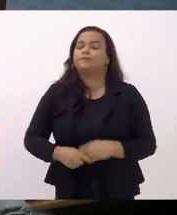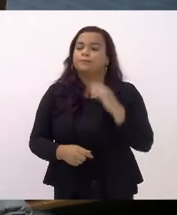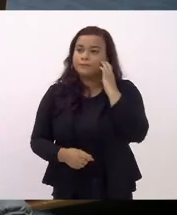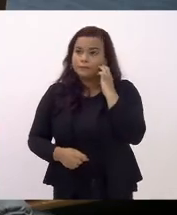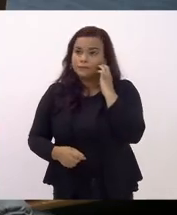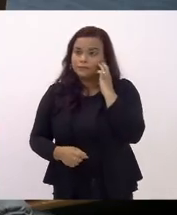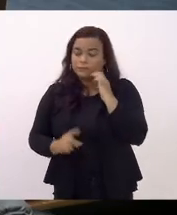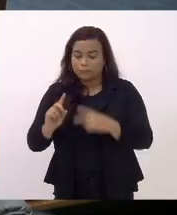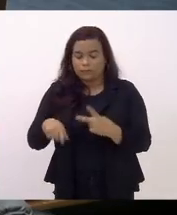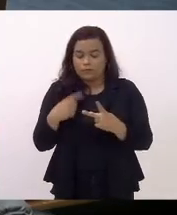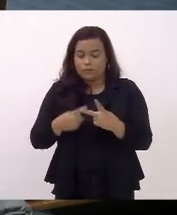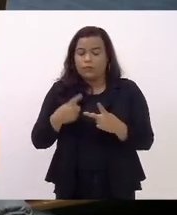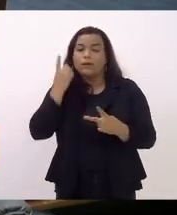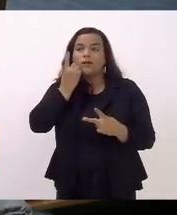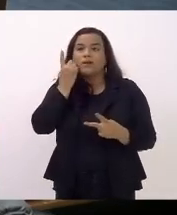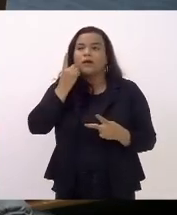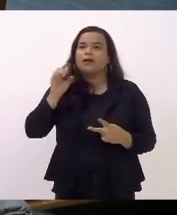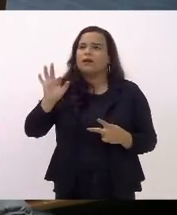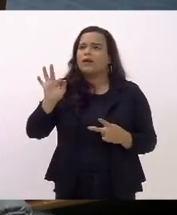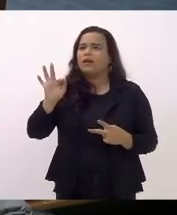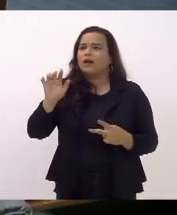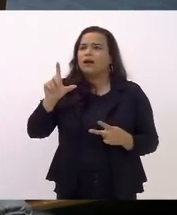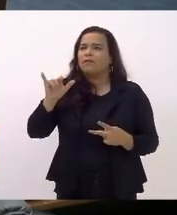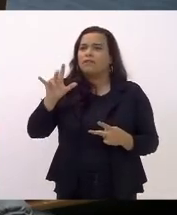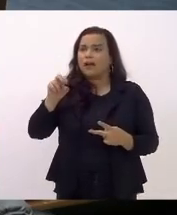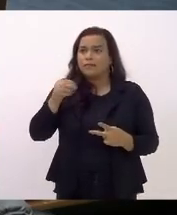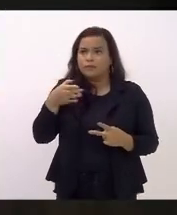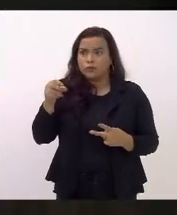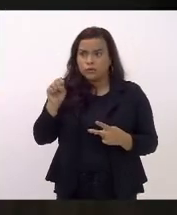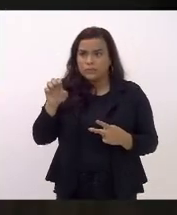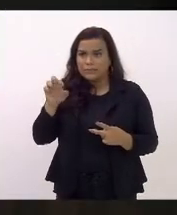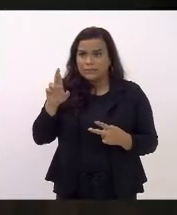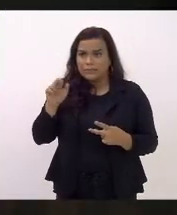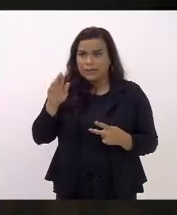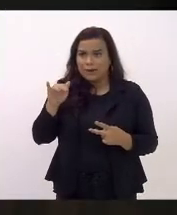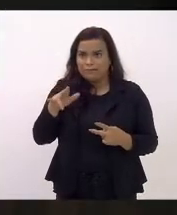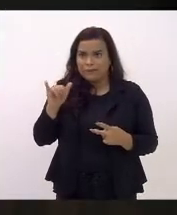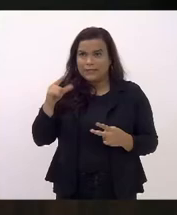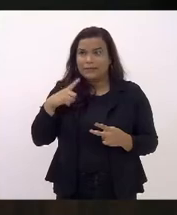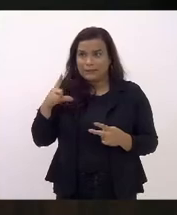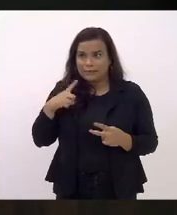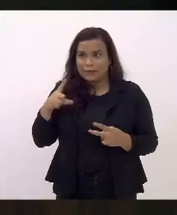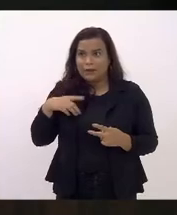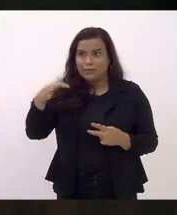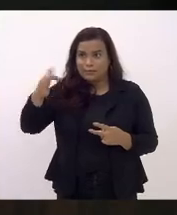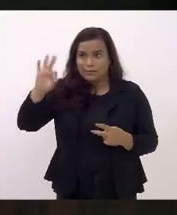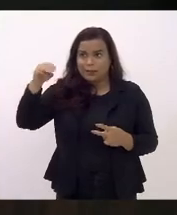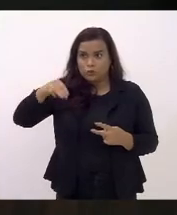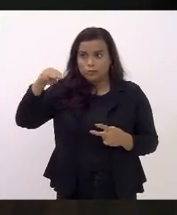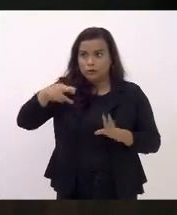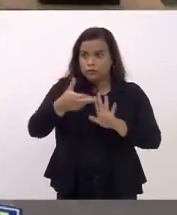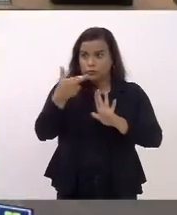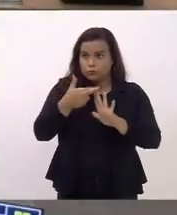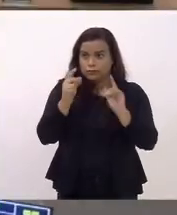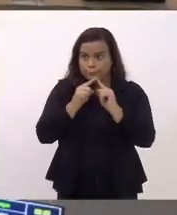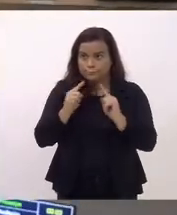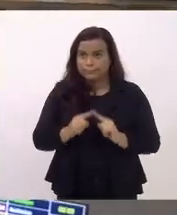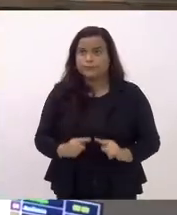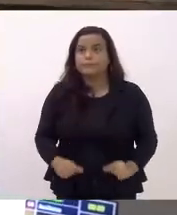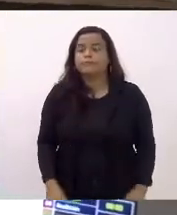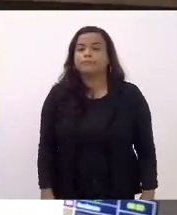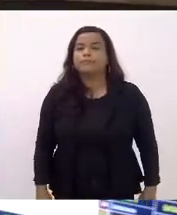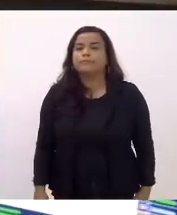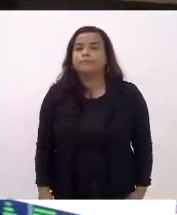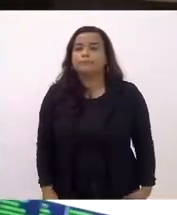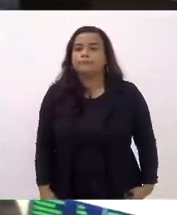Próximo orador inscrito é o nobre deputado Flávio Serafim. Vossa Excelência dispõe de 10 minutos no tempo regimental.